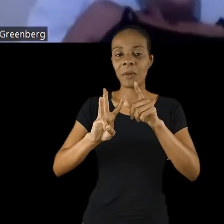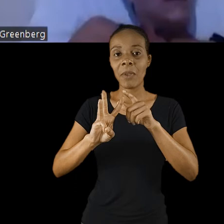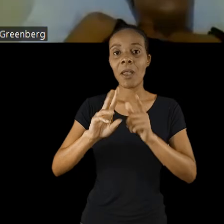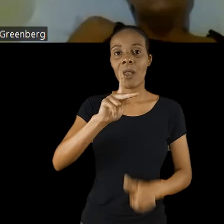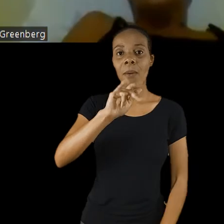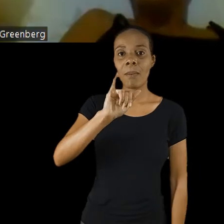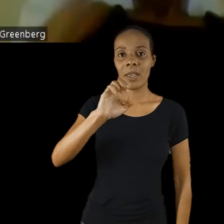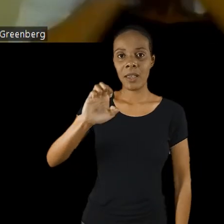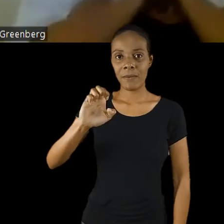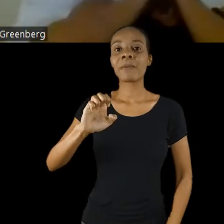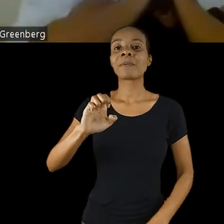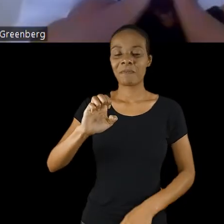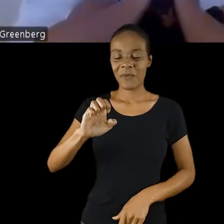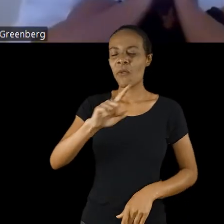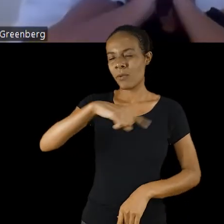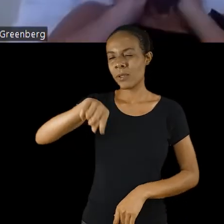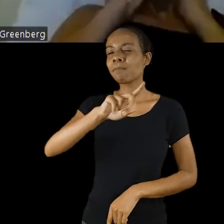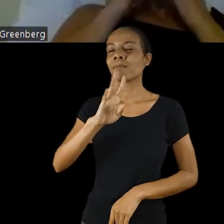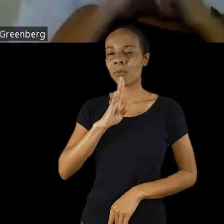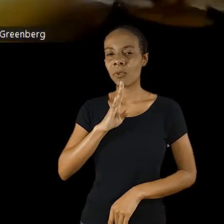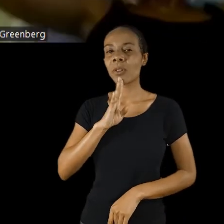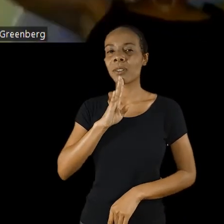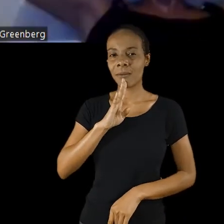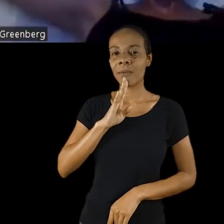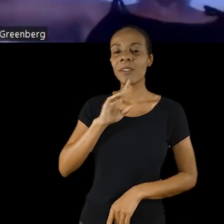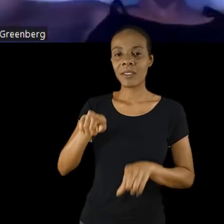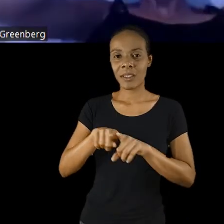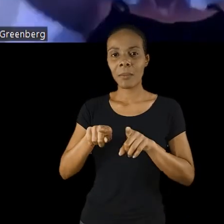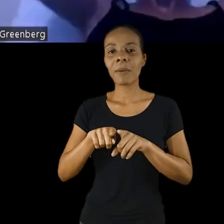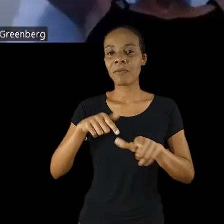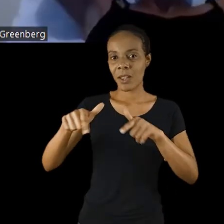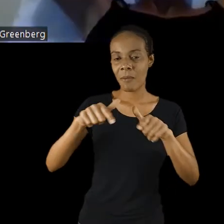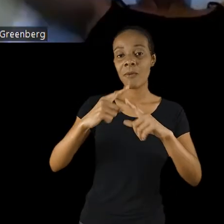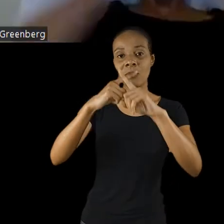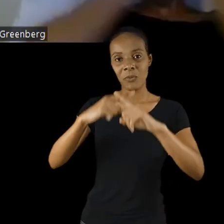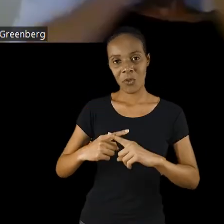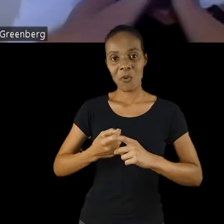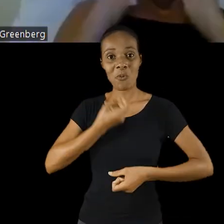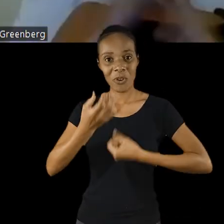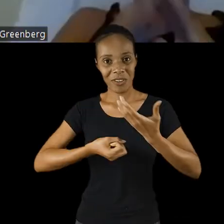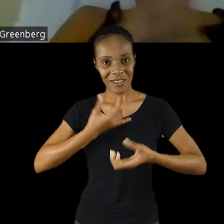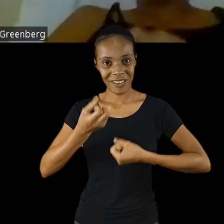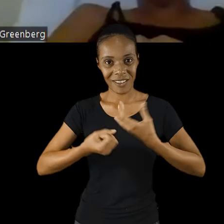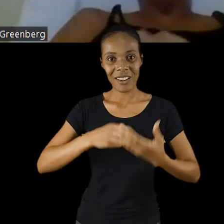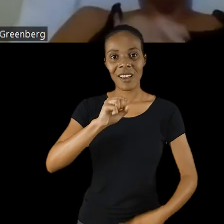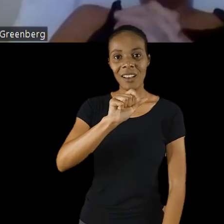Piê, Boiceta também, Slammer. Eu falei com ele que eu ia dar um